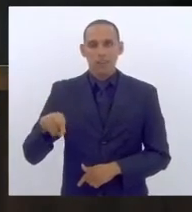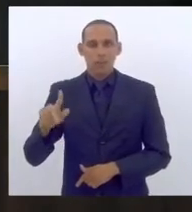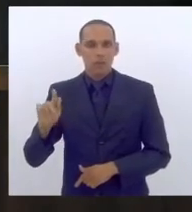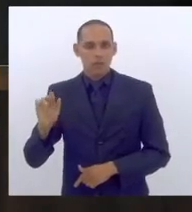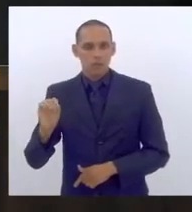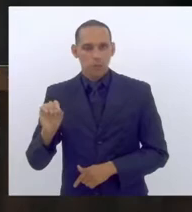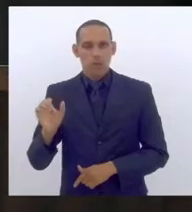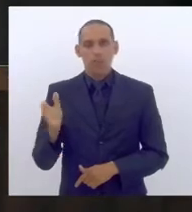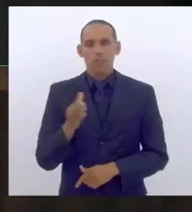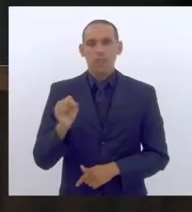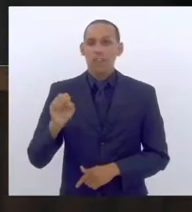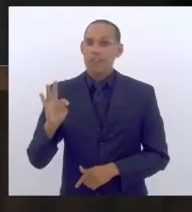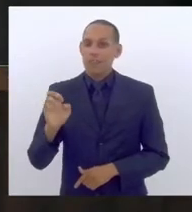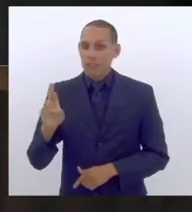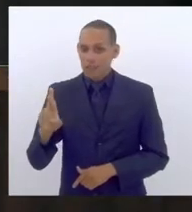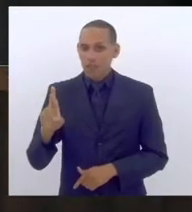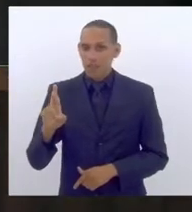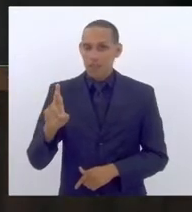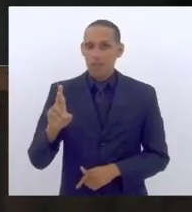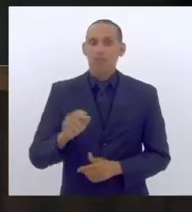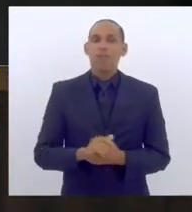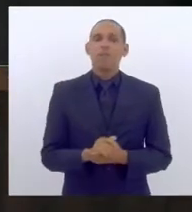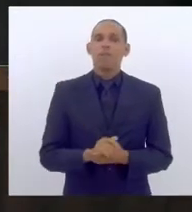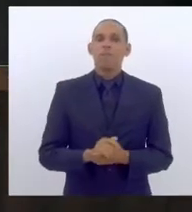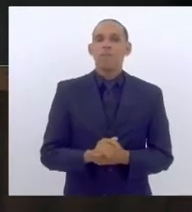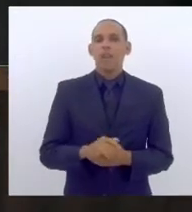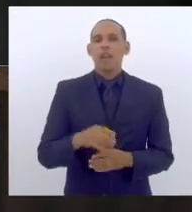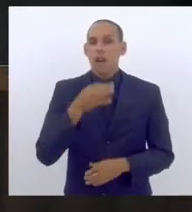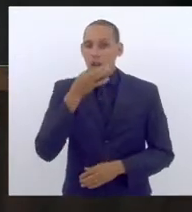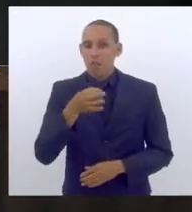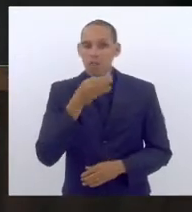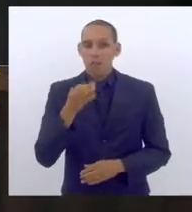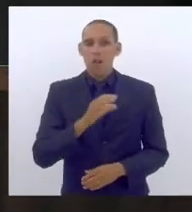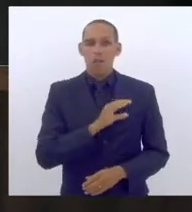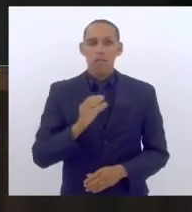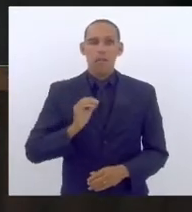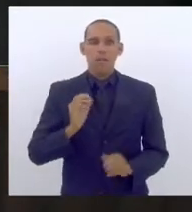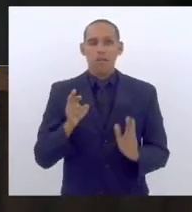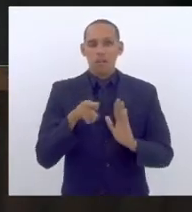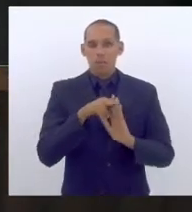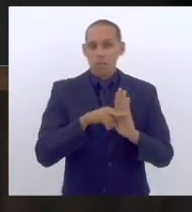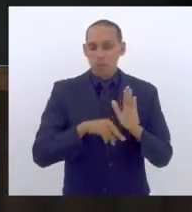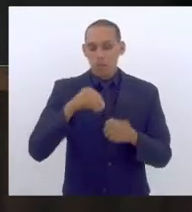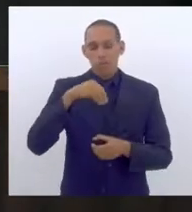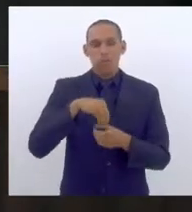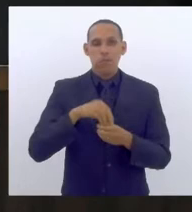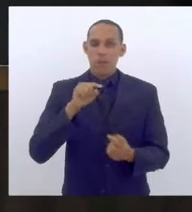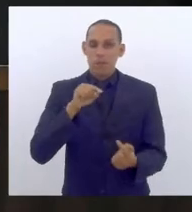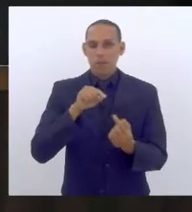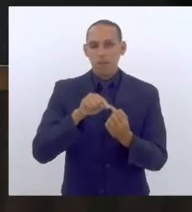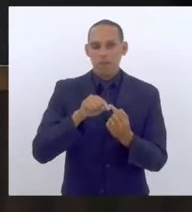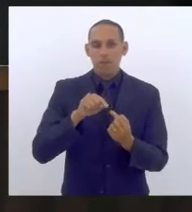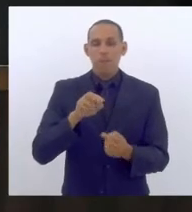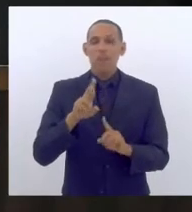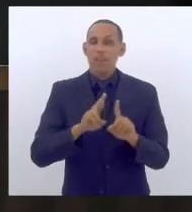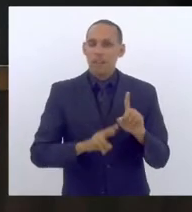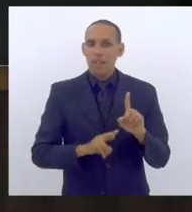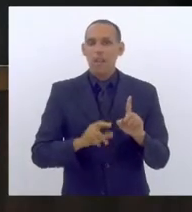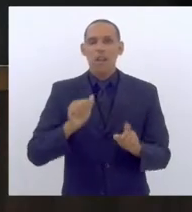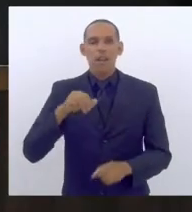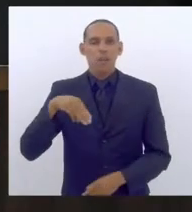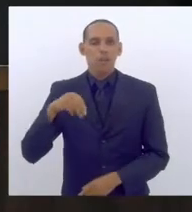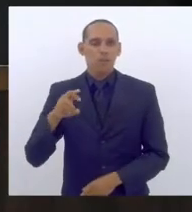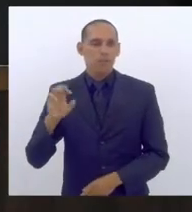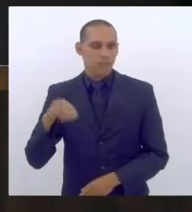Silva parecida comissão de normas internas e proposições externas favorável relator Deputado Rodrigo